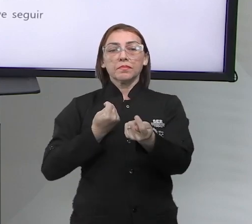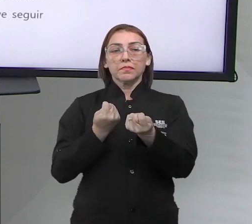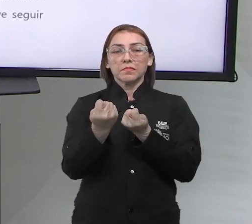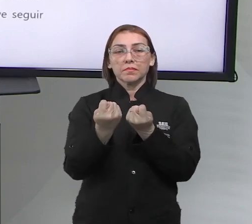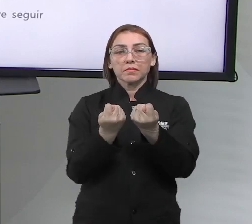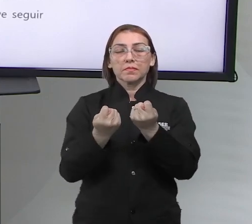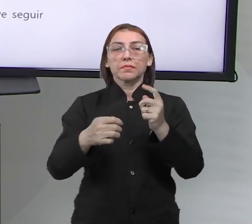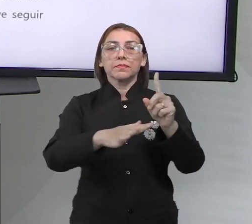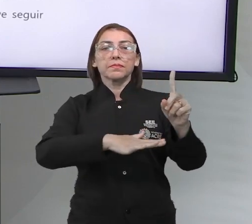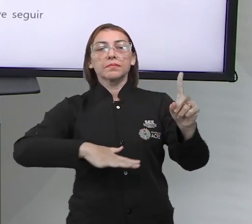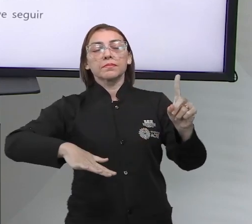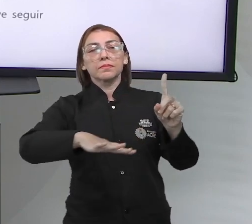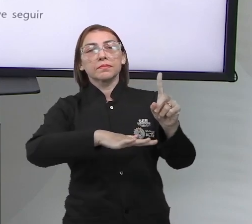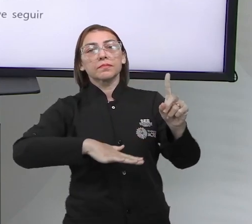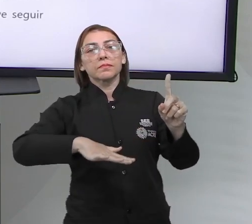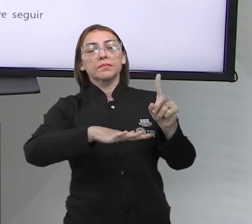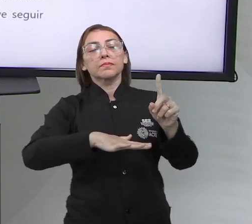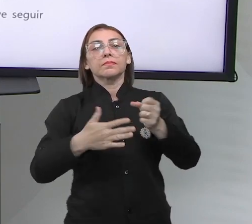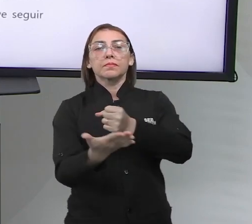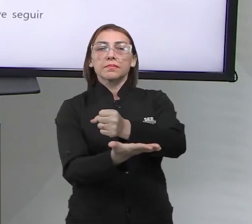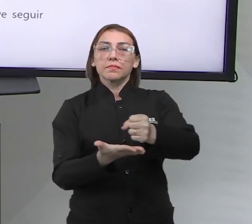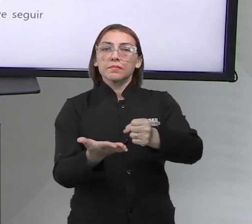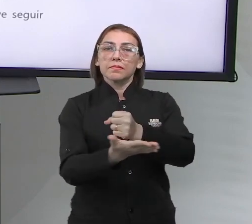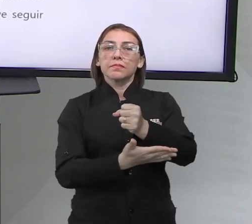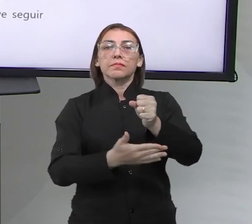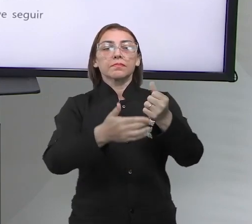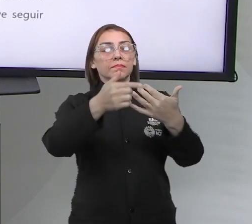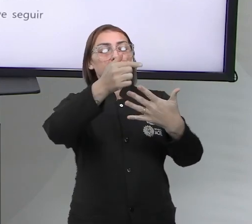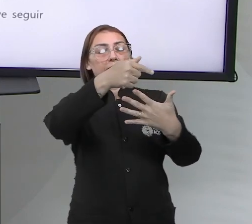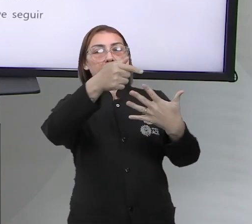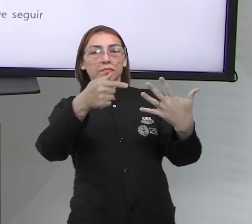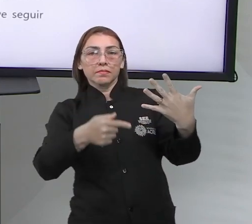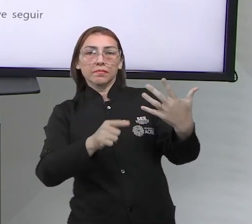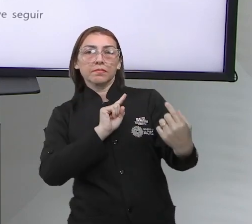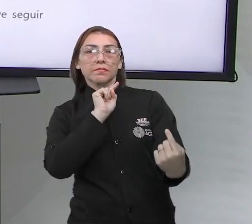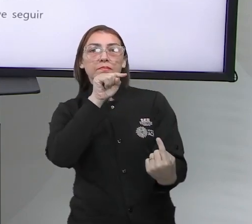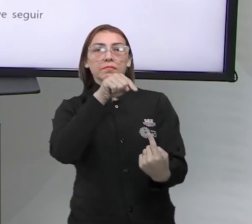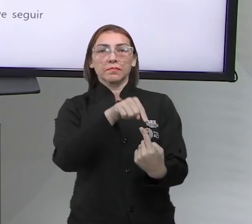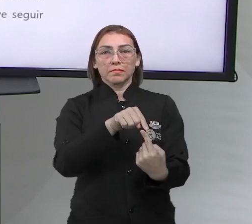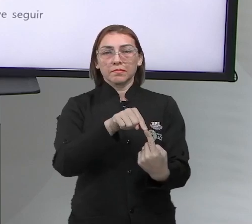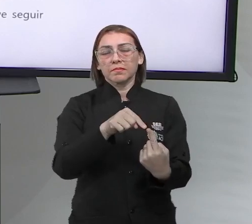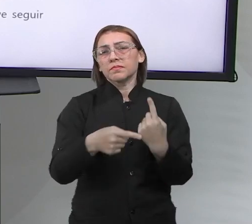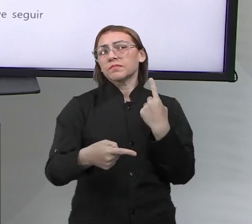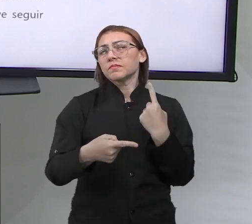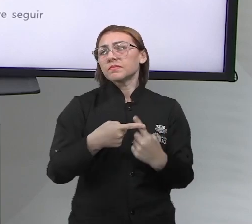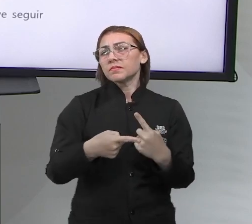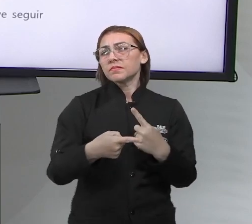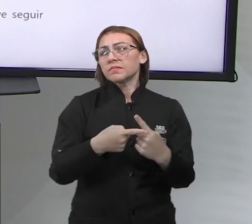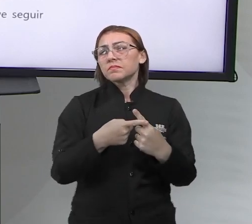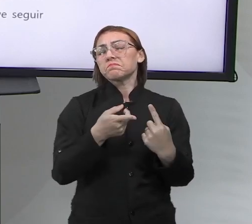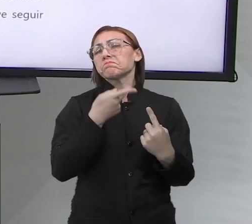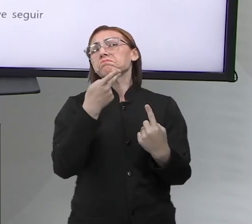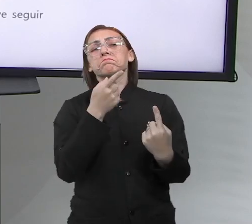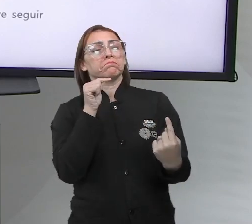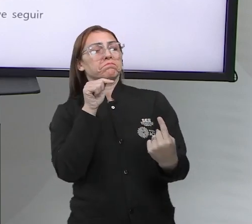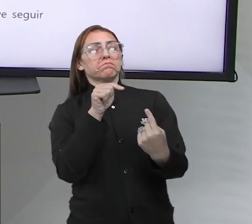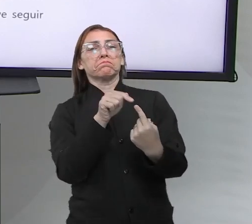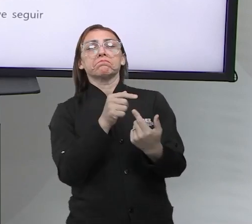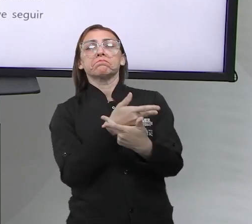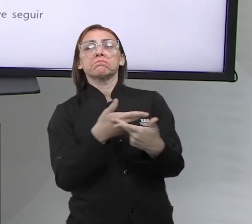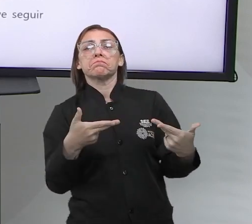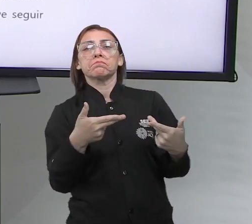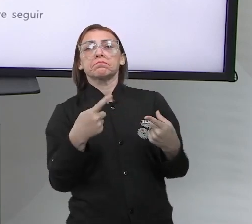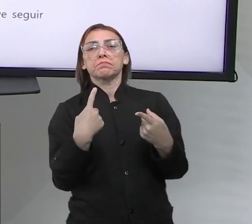da sociedade baseado em critérios objetivos. Por que eu digo objetivos?